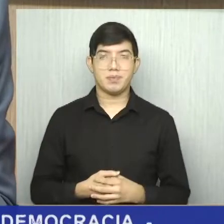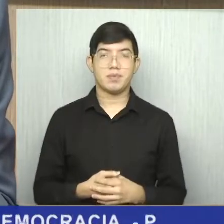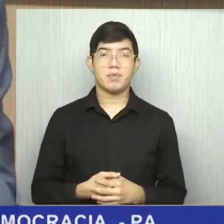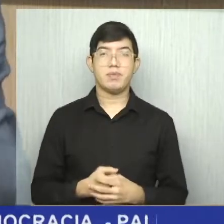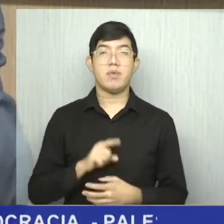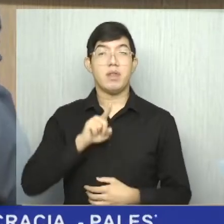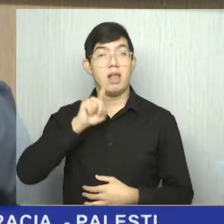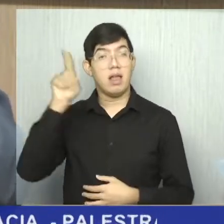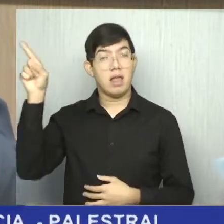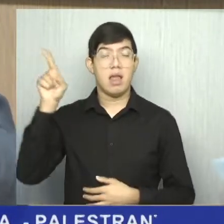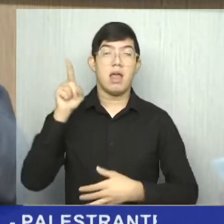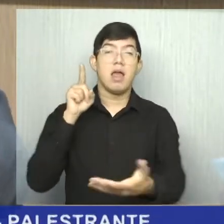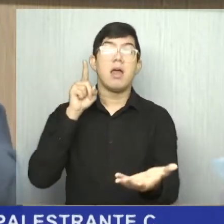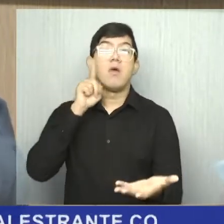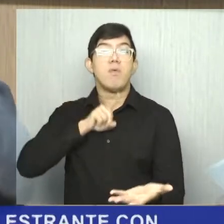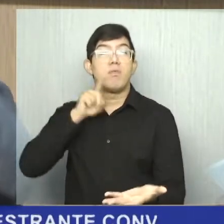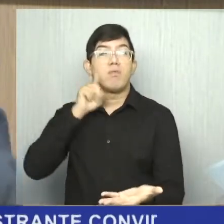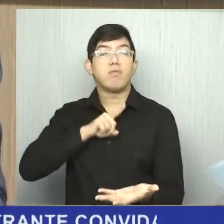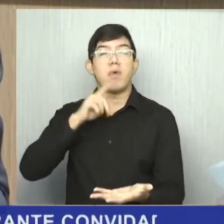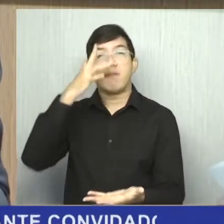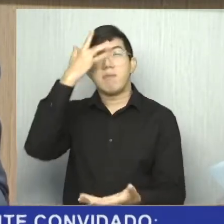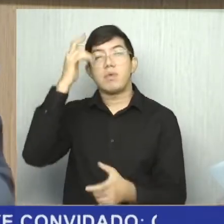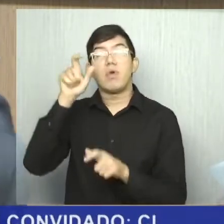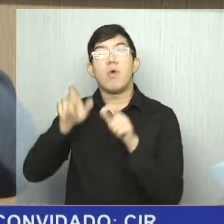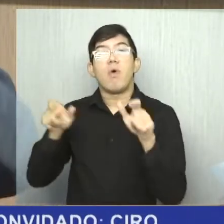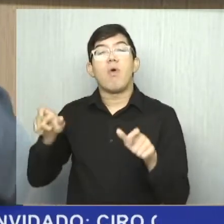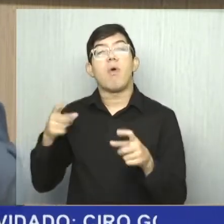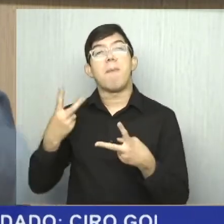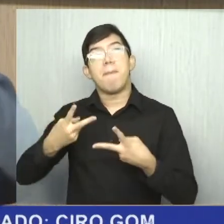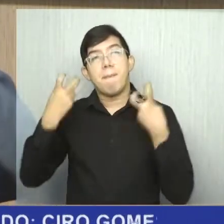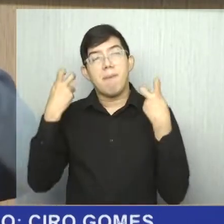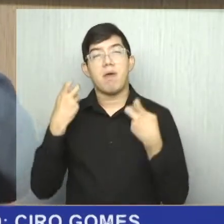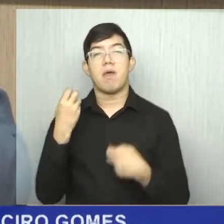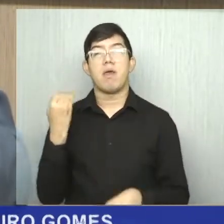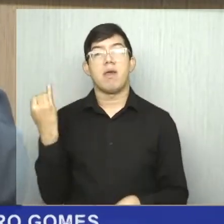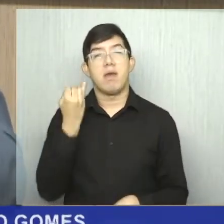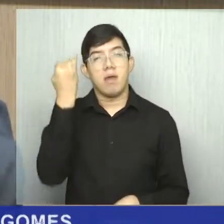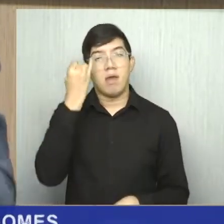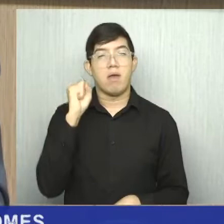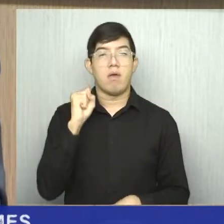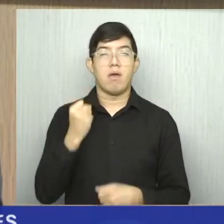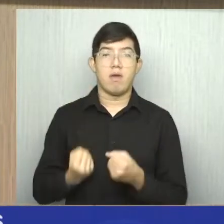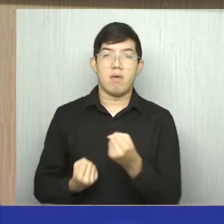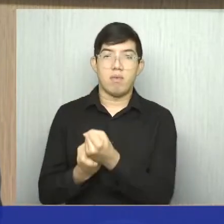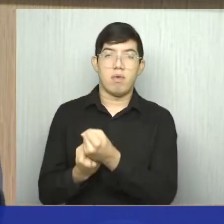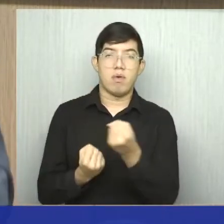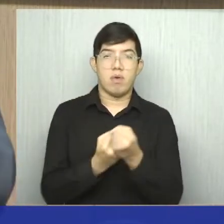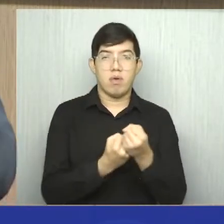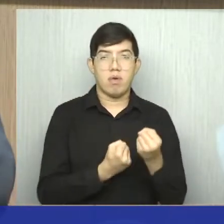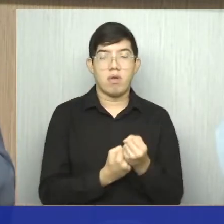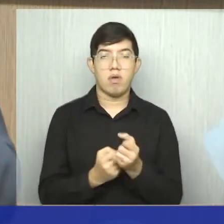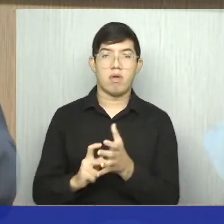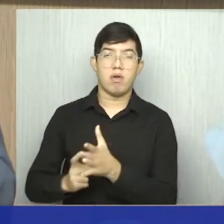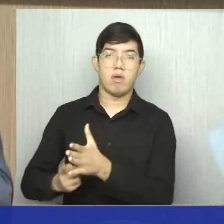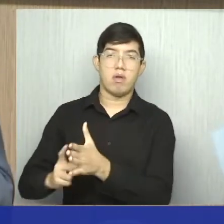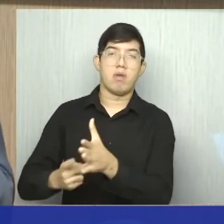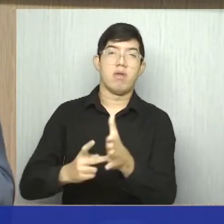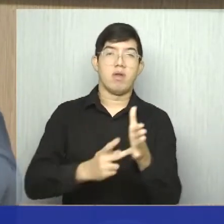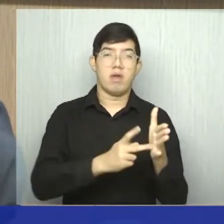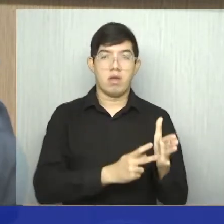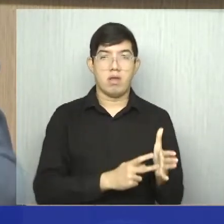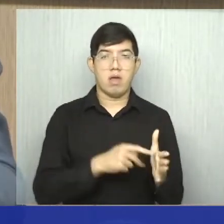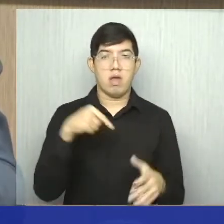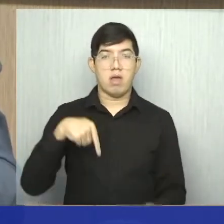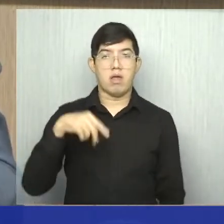isso, fortalecer os coletivos de trabalhadores. Os sindicatos precisam ser reempoderados no Brasil. Não é possível deixar